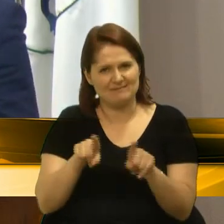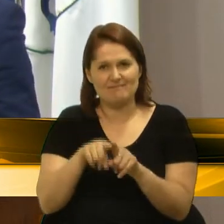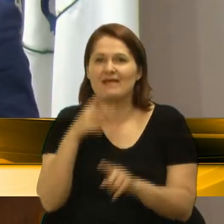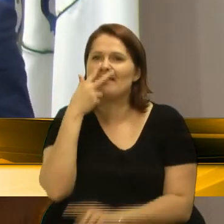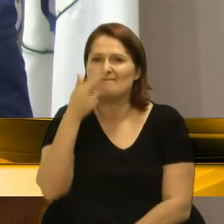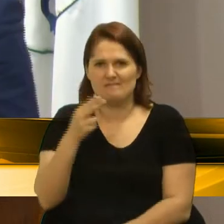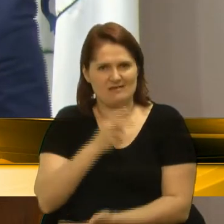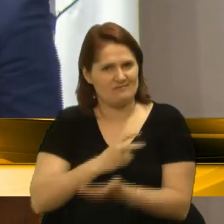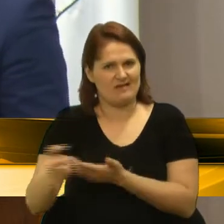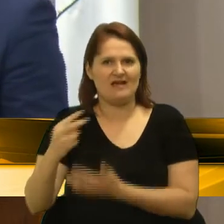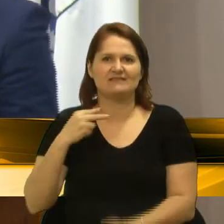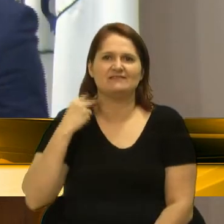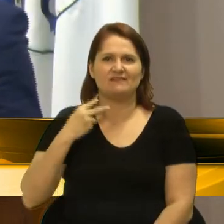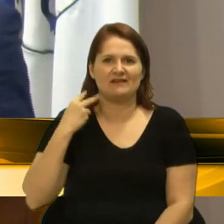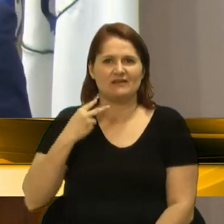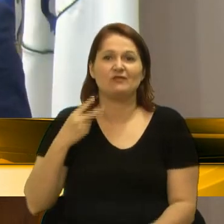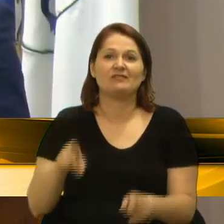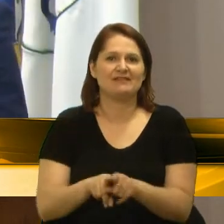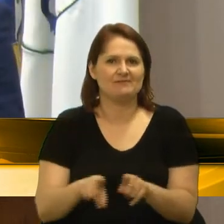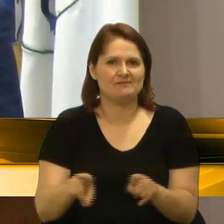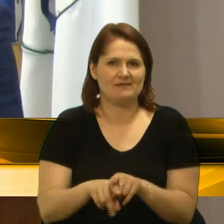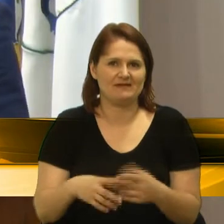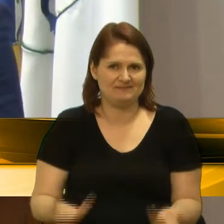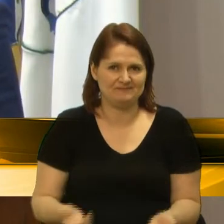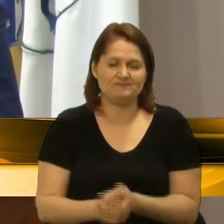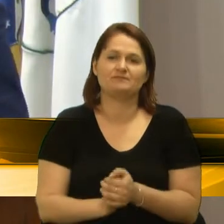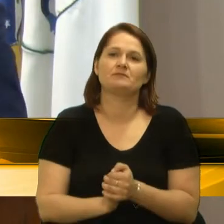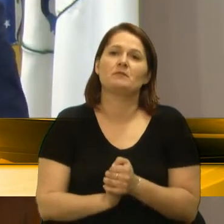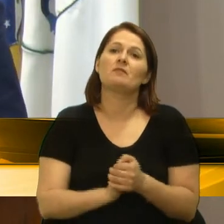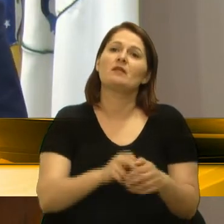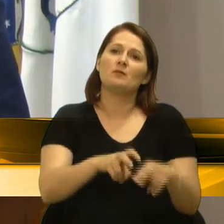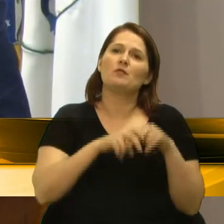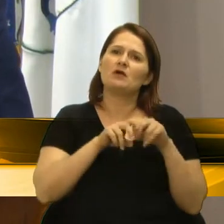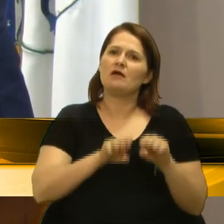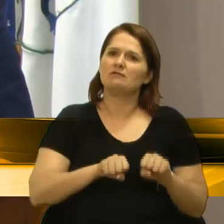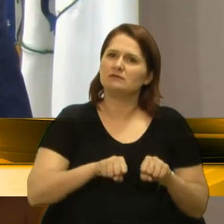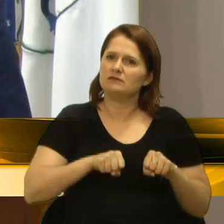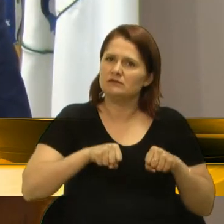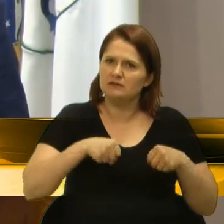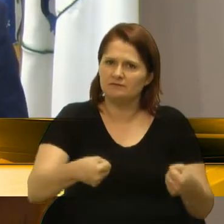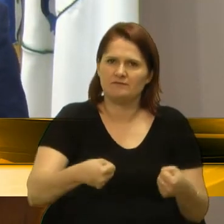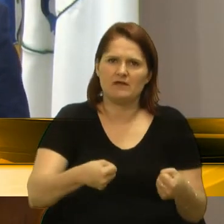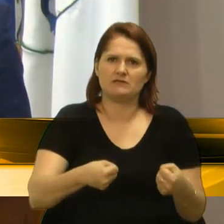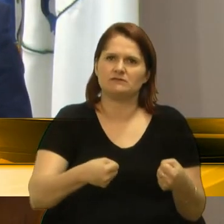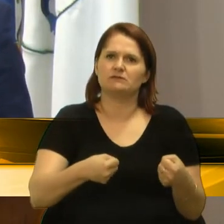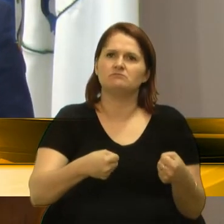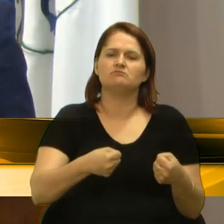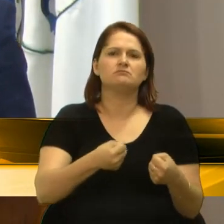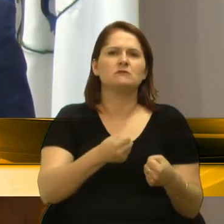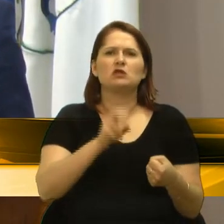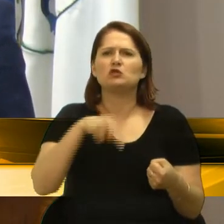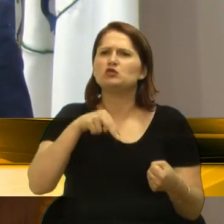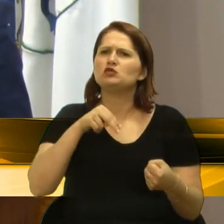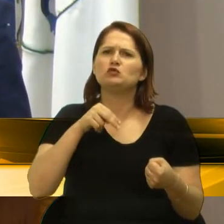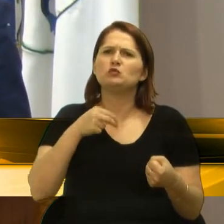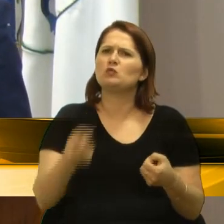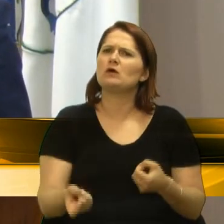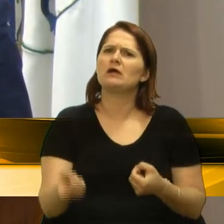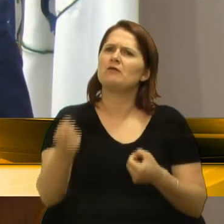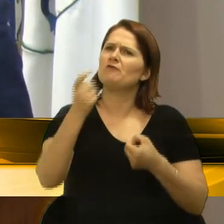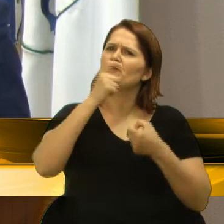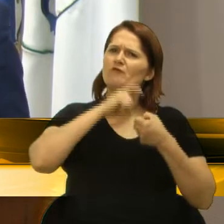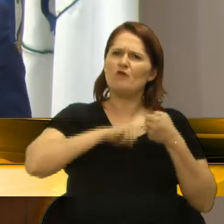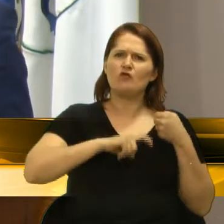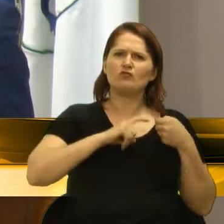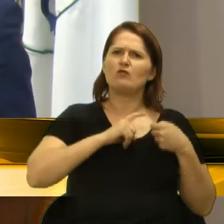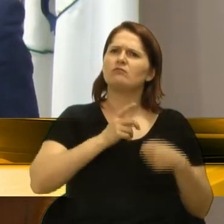defesa foi resistente e em momento algum retrocedeu na defesa dos direitos do prefeito.